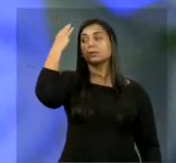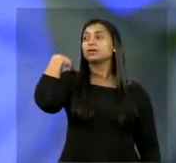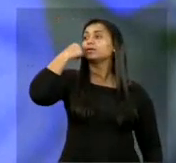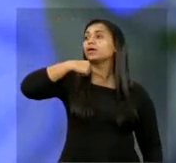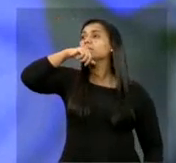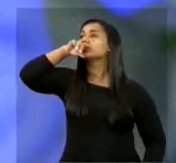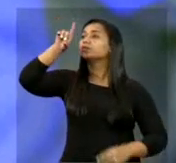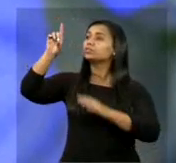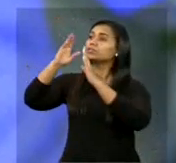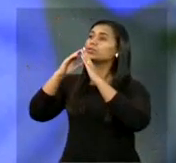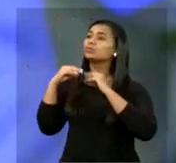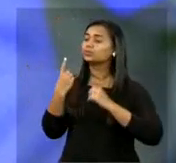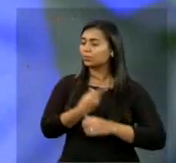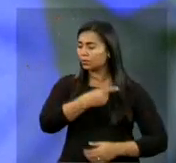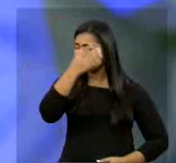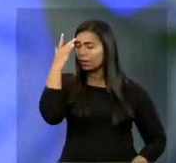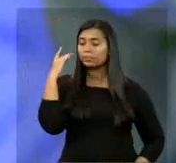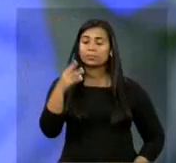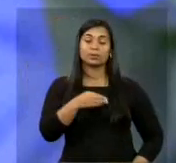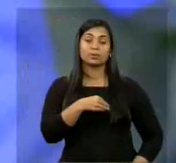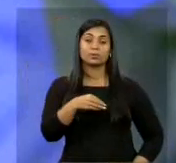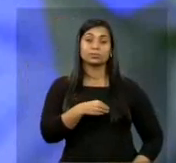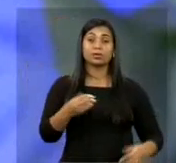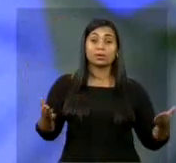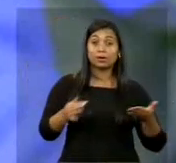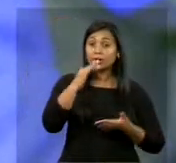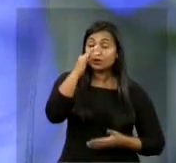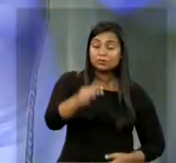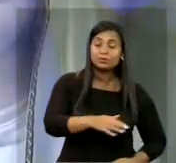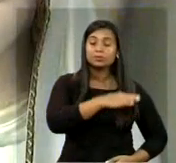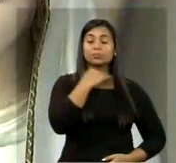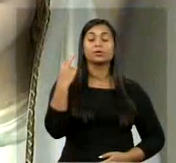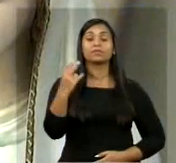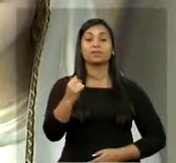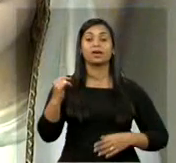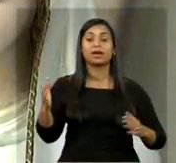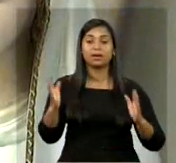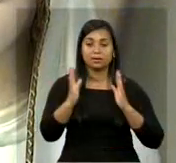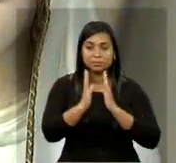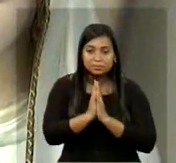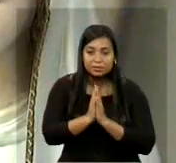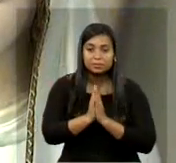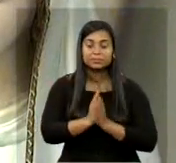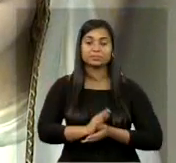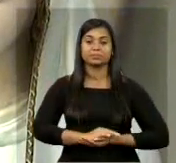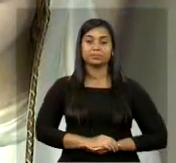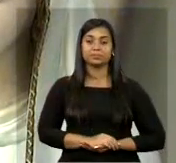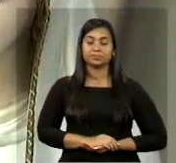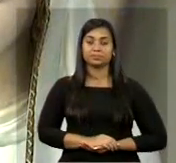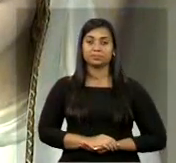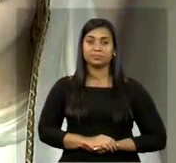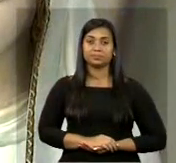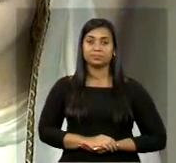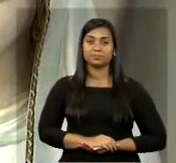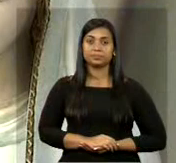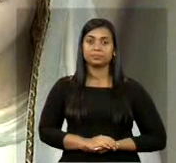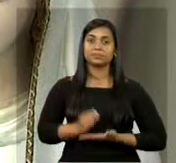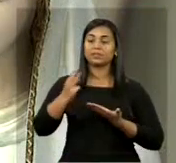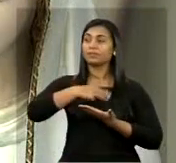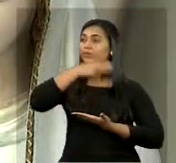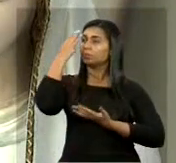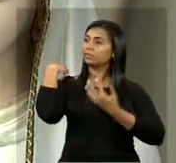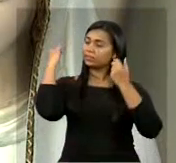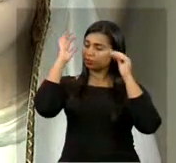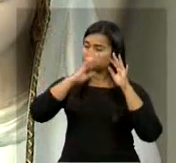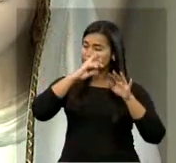Santa Maria, Mãe de Deus, rogai por nós, pecadores, agora e na hora da nossa morte.